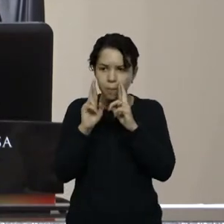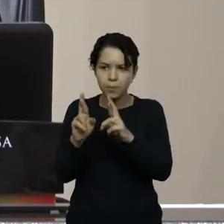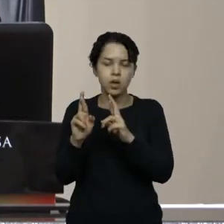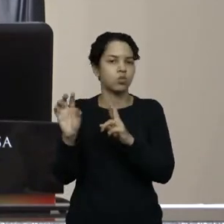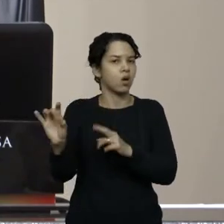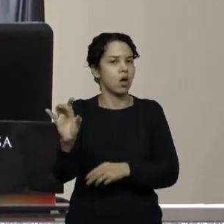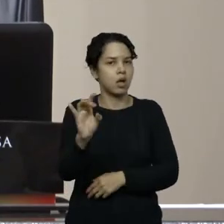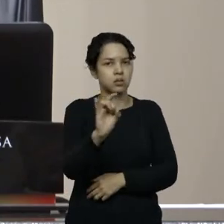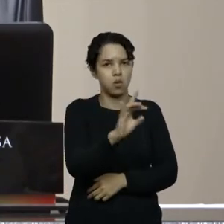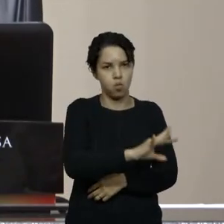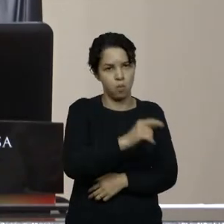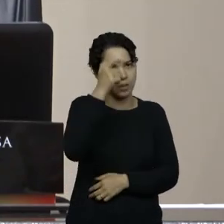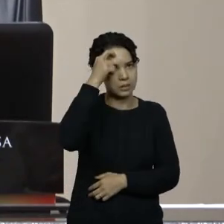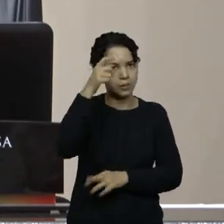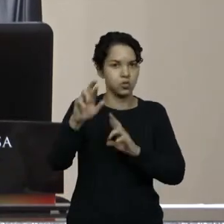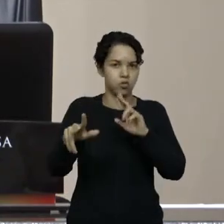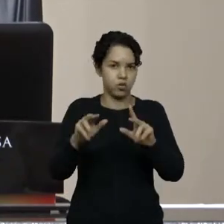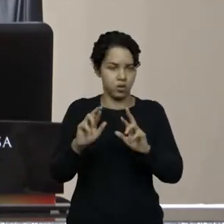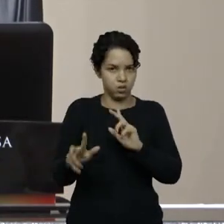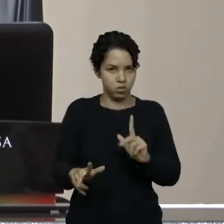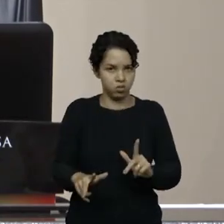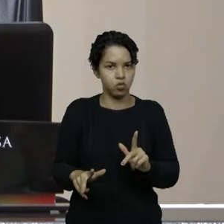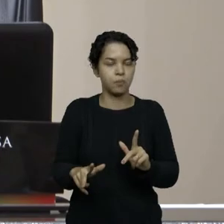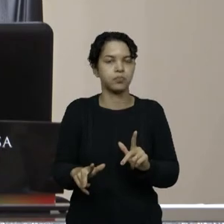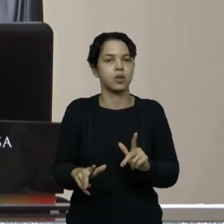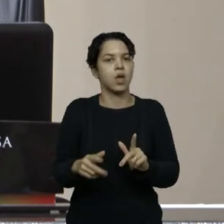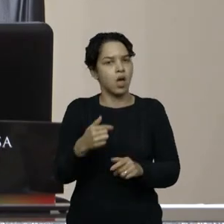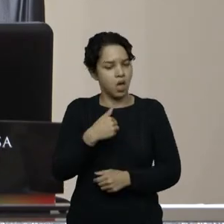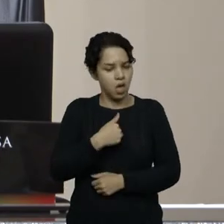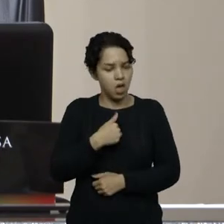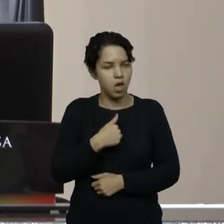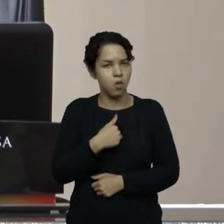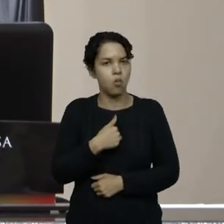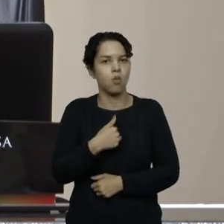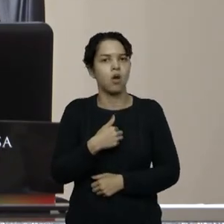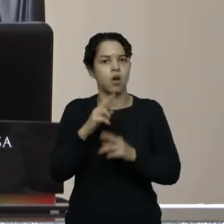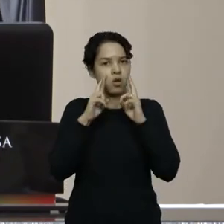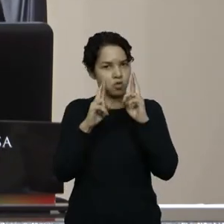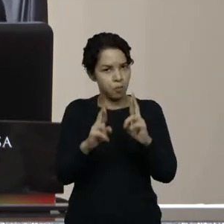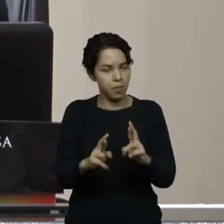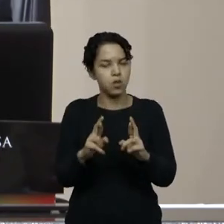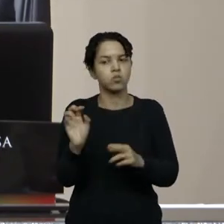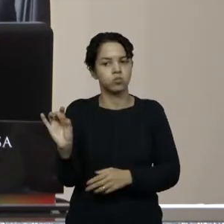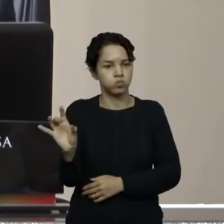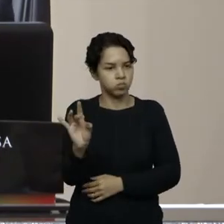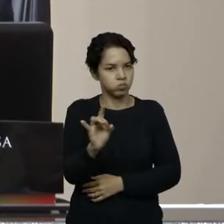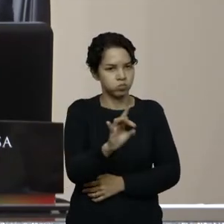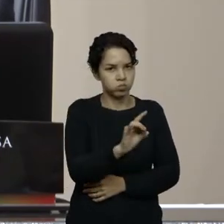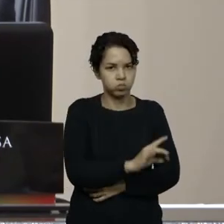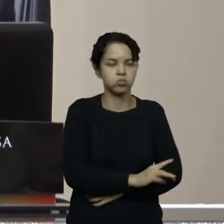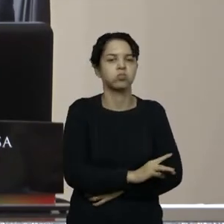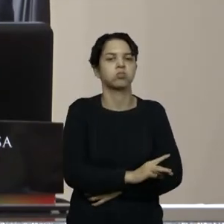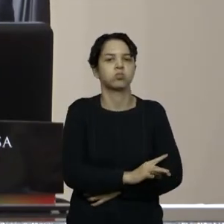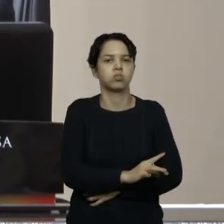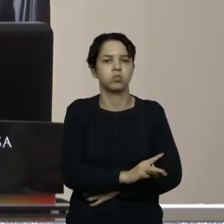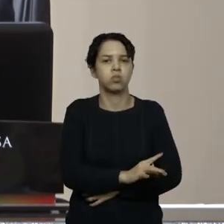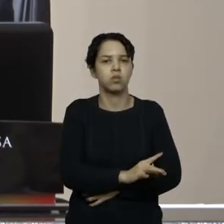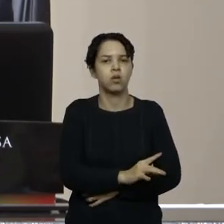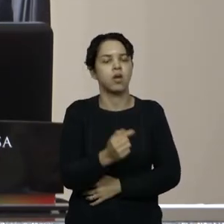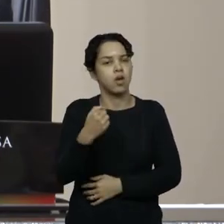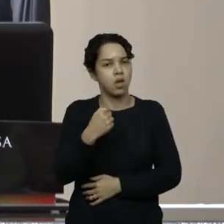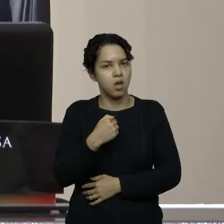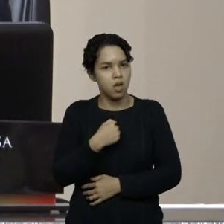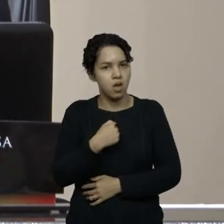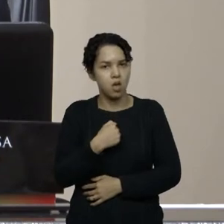e se tem alguém aqui nessa casa que respeita a colegas sou eu eu estou aqui no